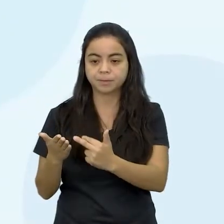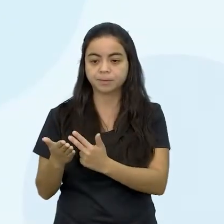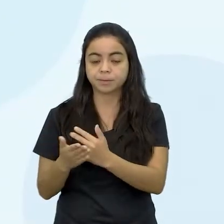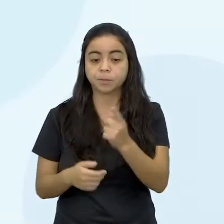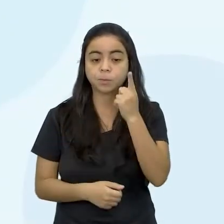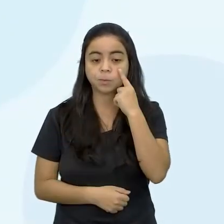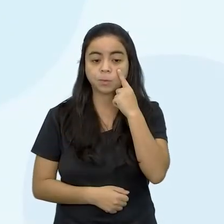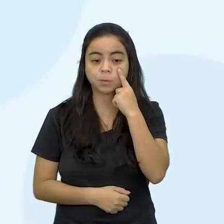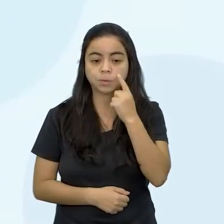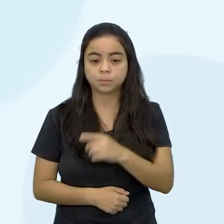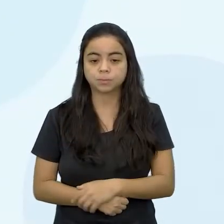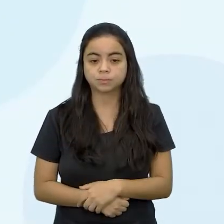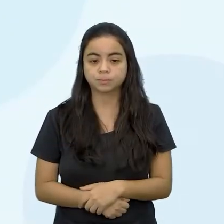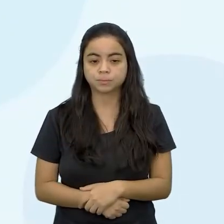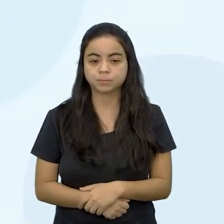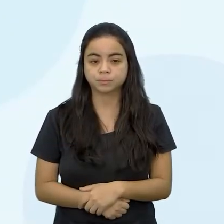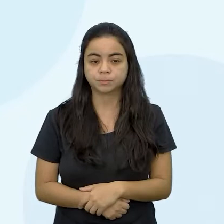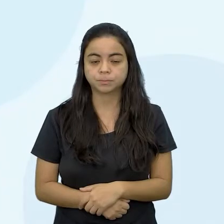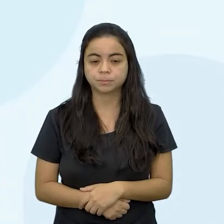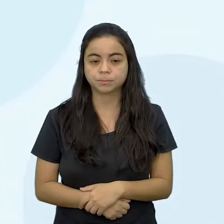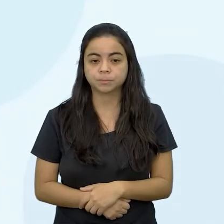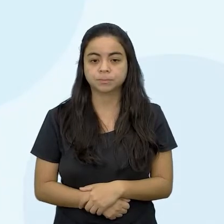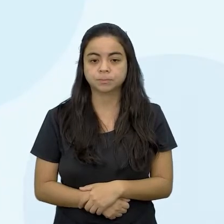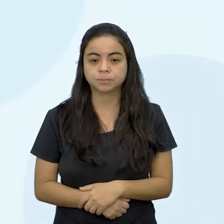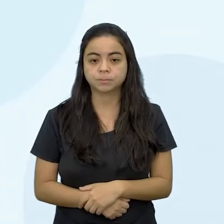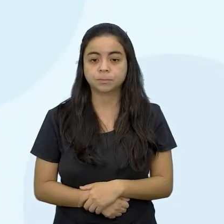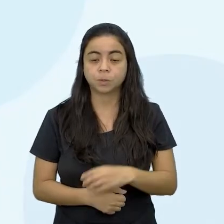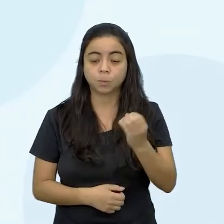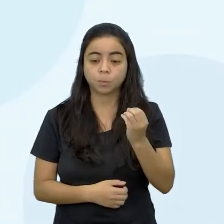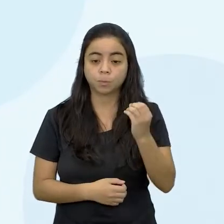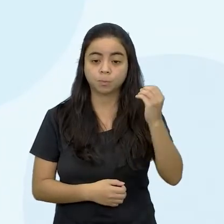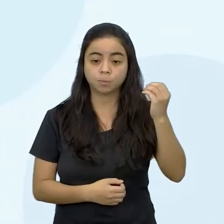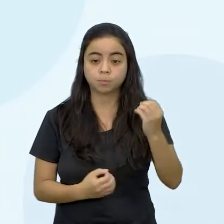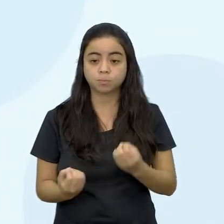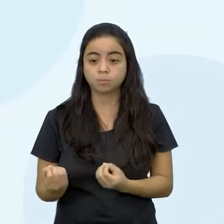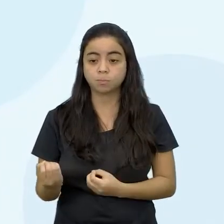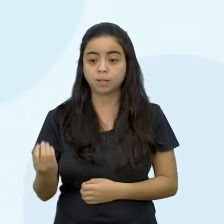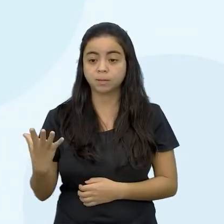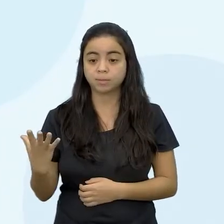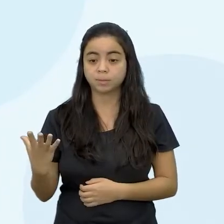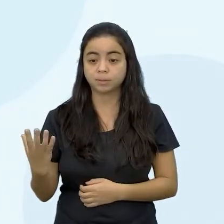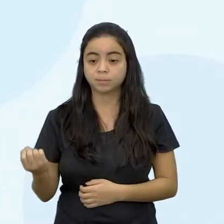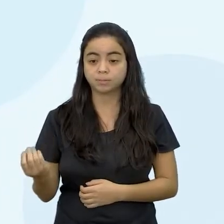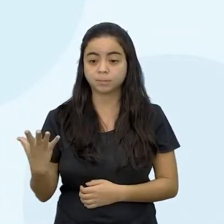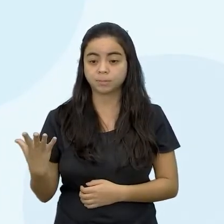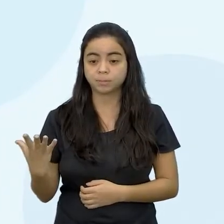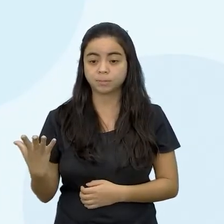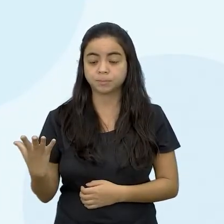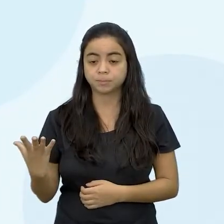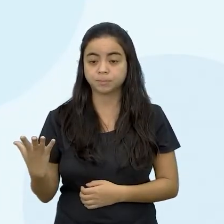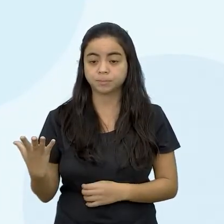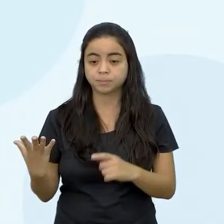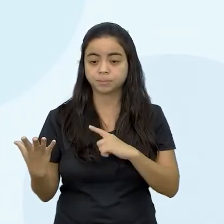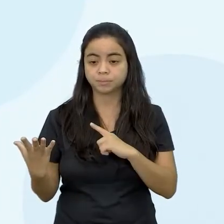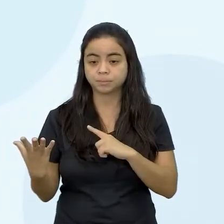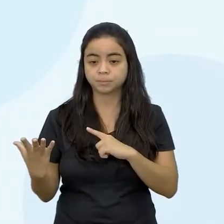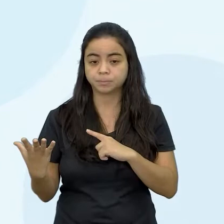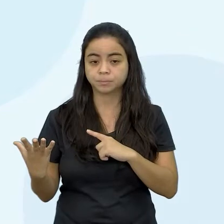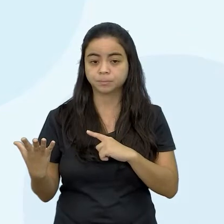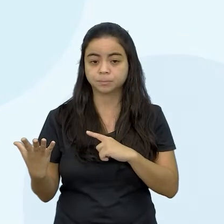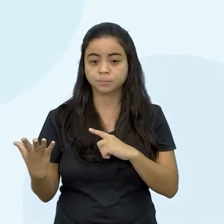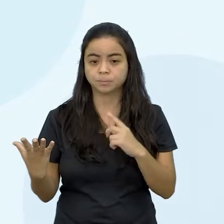favor olha olha só Aí a gente tem um esquema de uma lâmpada funcionando né na verdade eu tenho aí